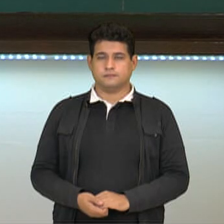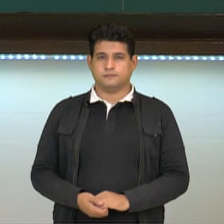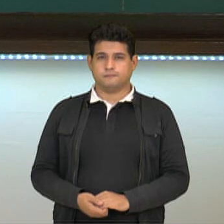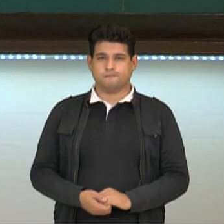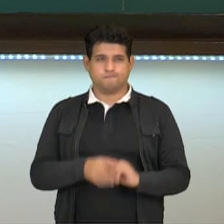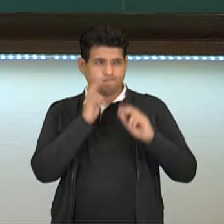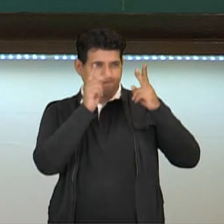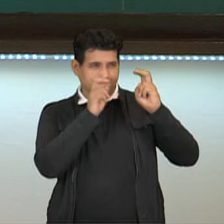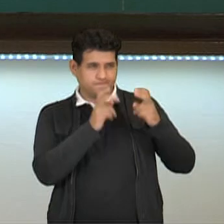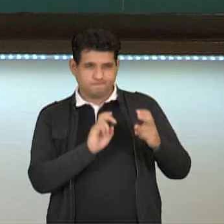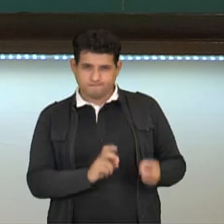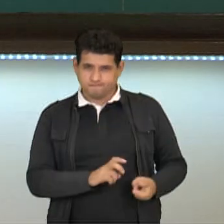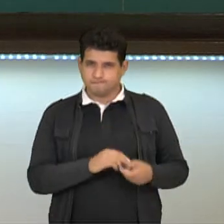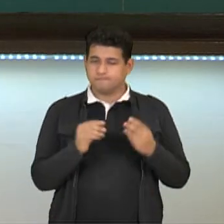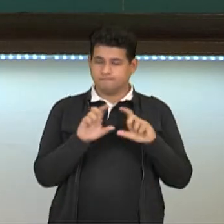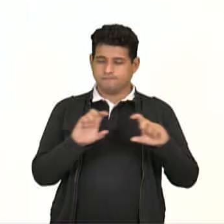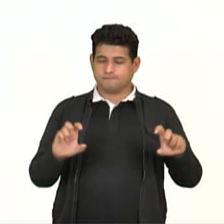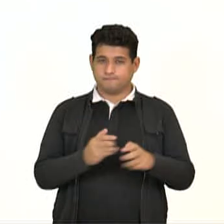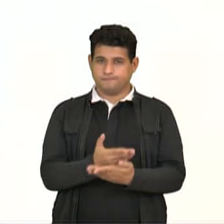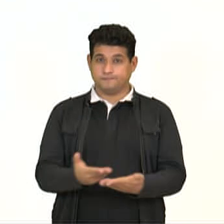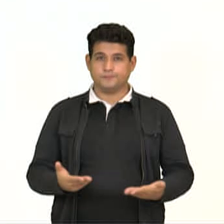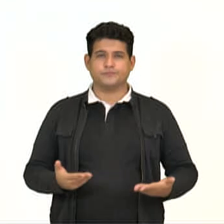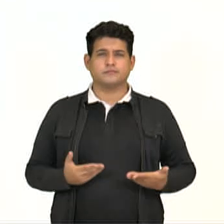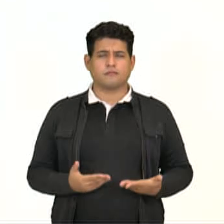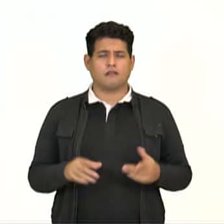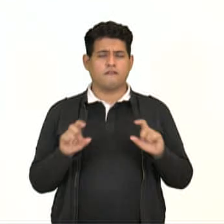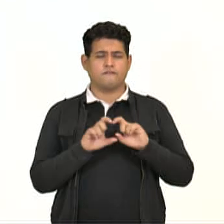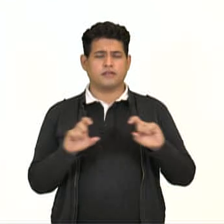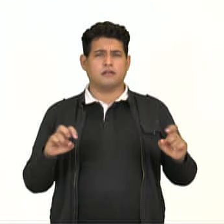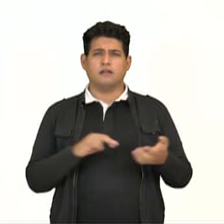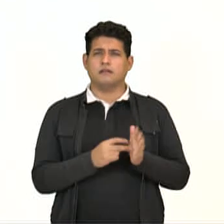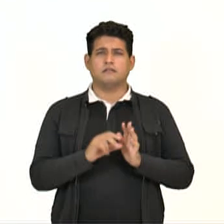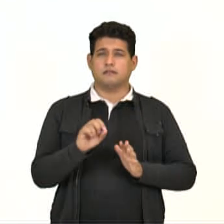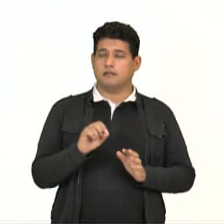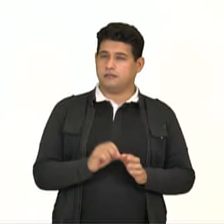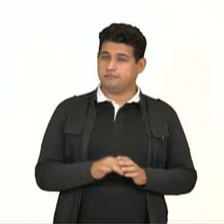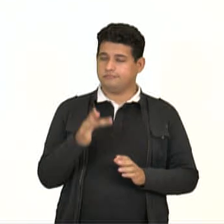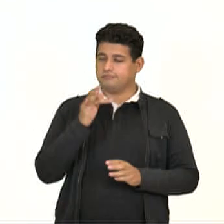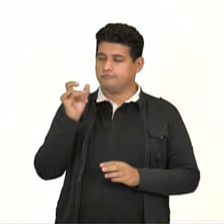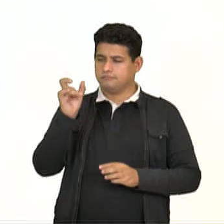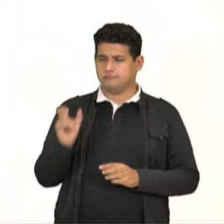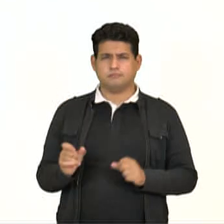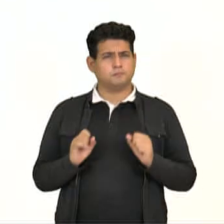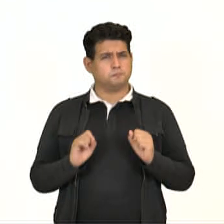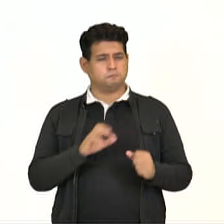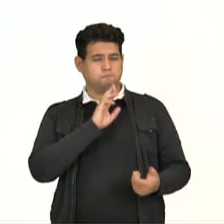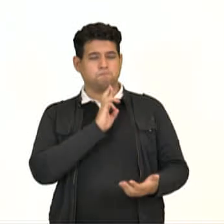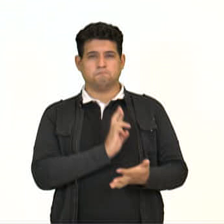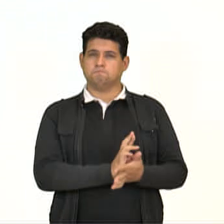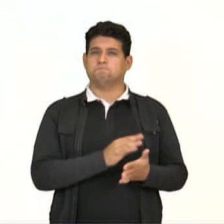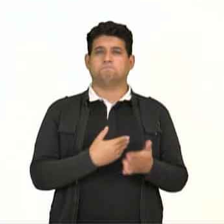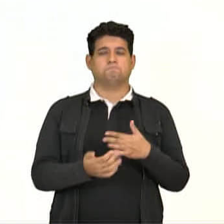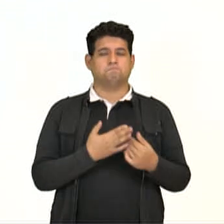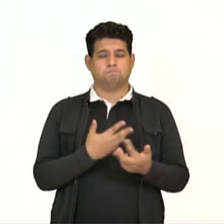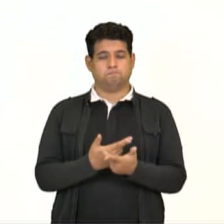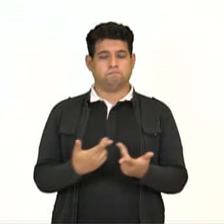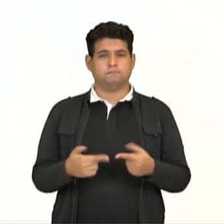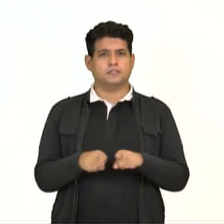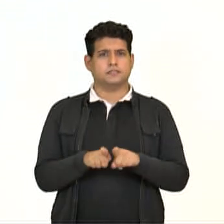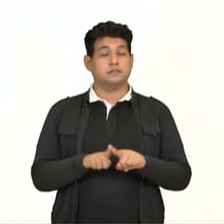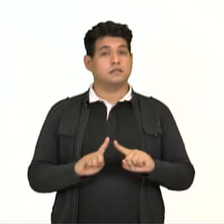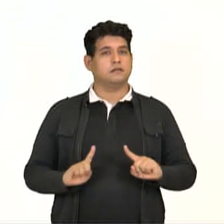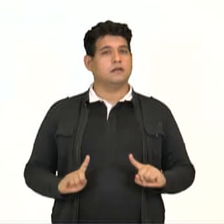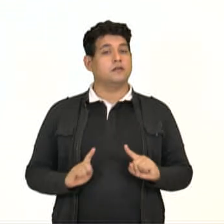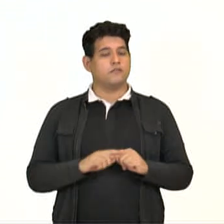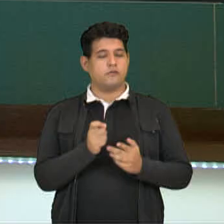Vamos conferir então as frases de vocês? As frases, claro, são pessoais, você pode ter escrito o resultado que você quis aí, mas eu